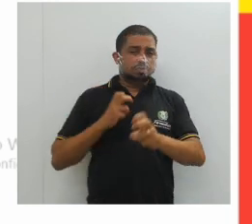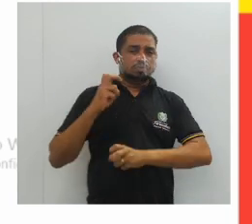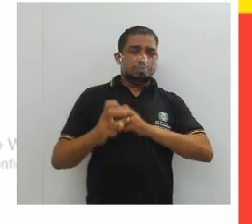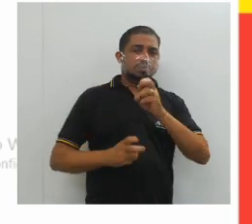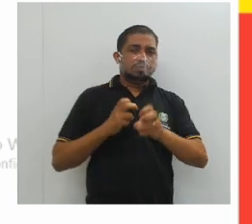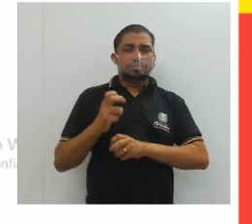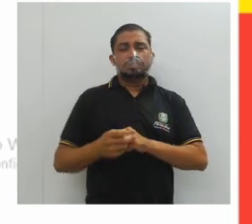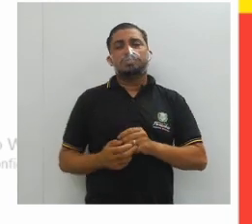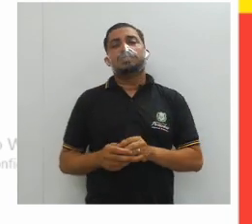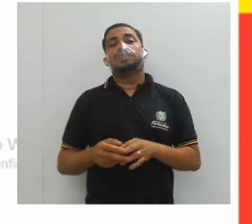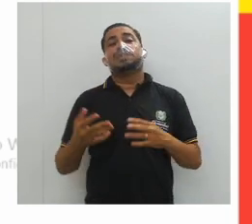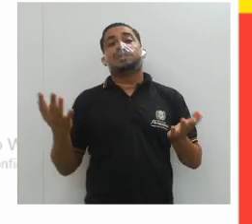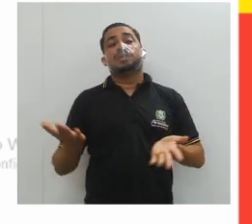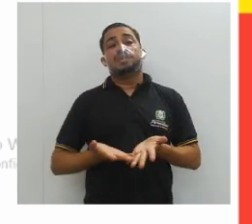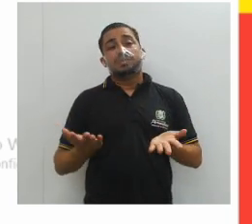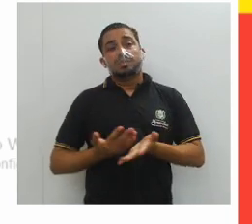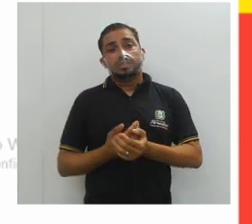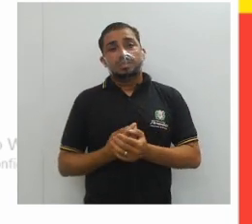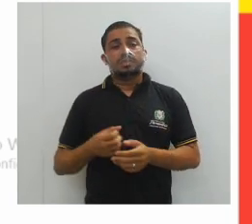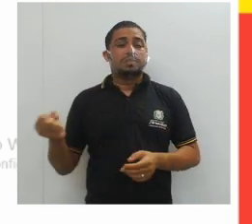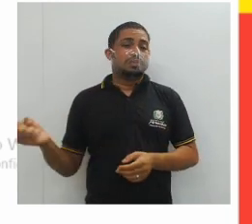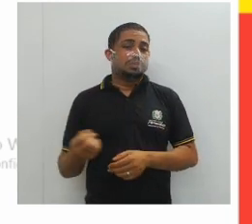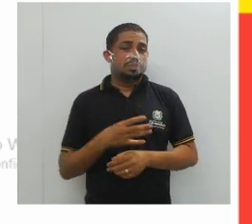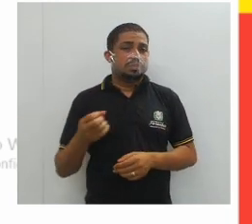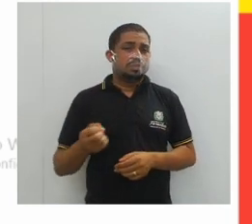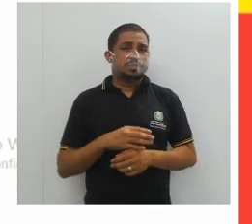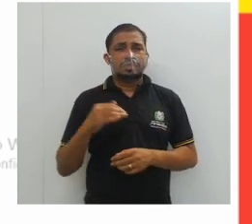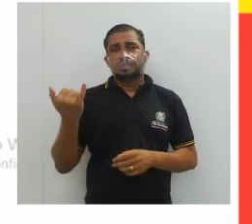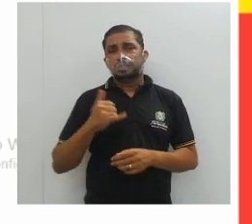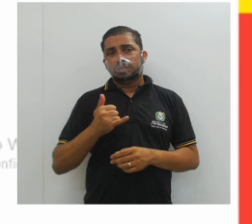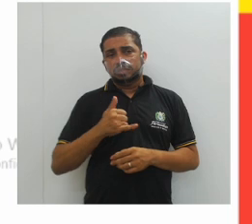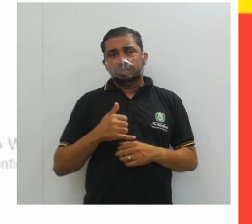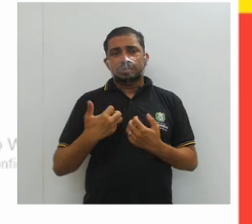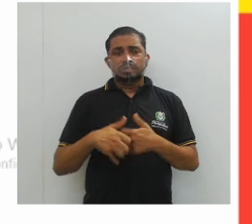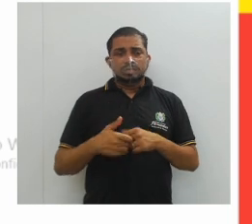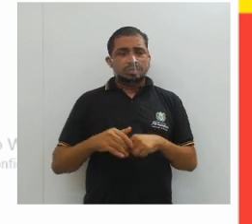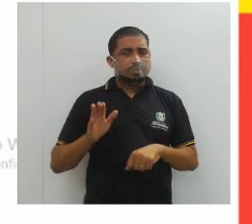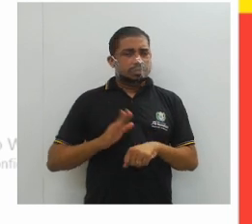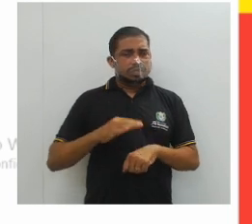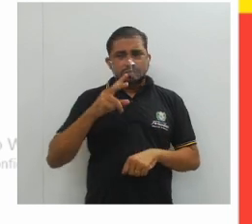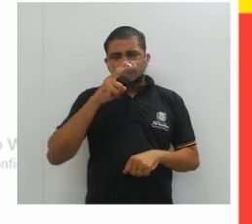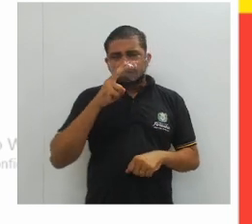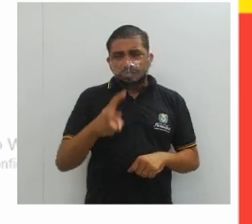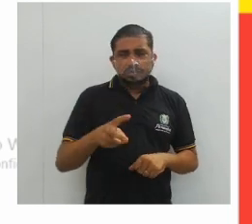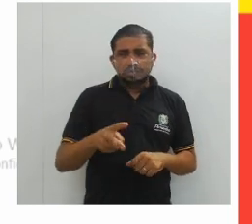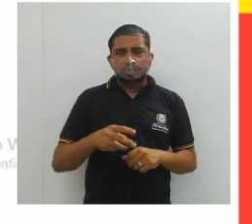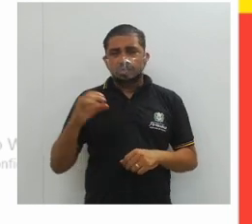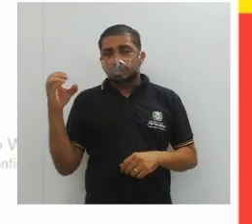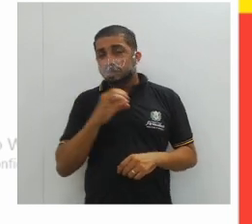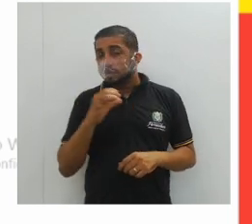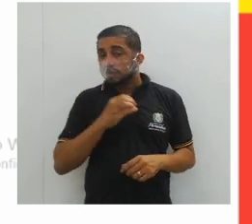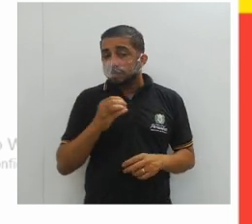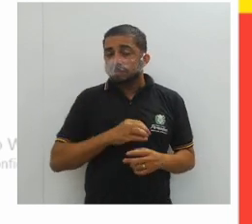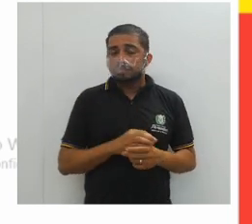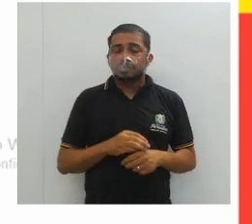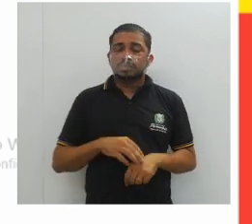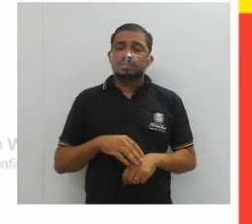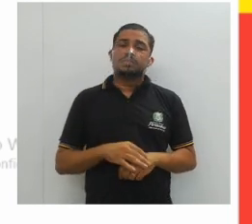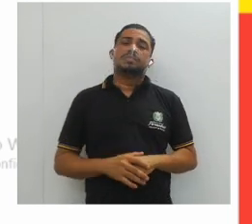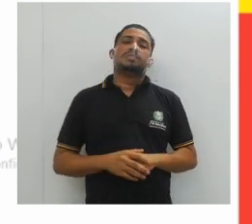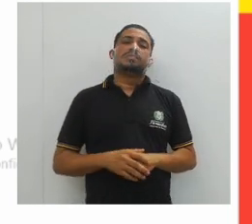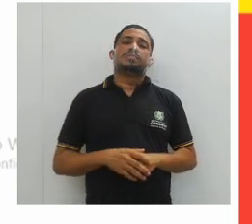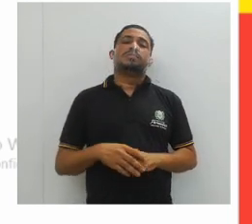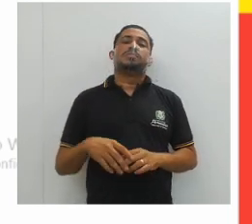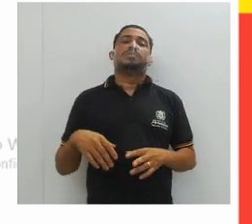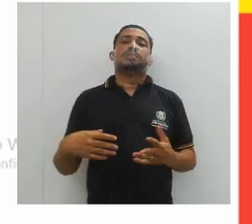os trens. Agora, novas fontes de energia para deixar esses motores mais potentes, mais ágeis, com maior velocidade.